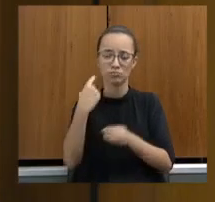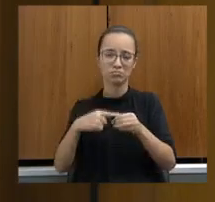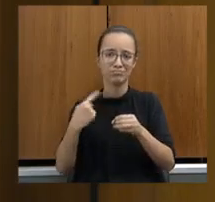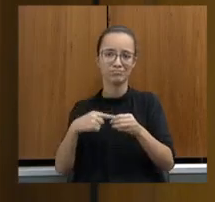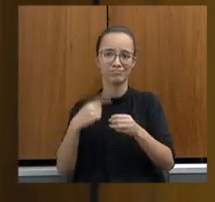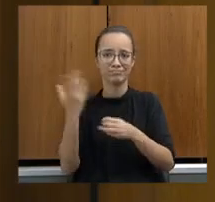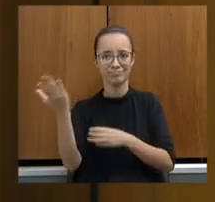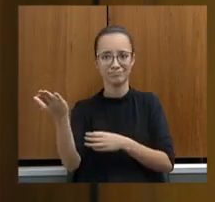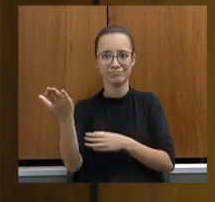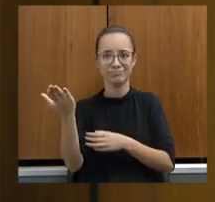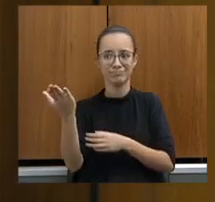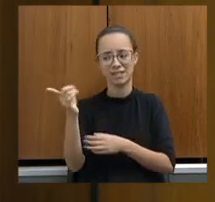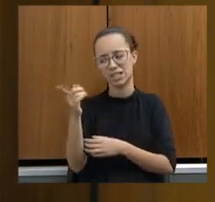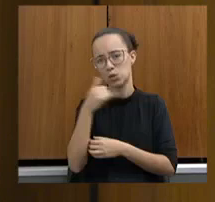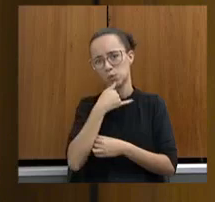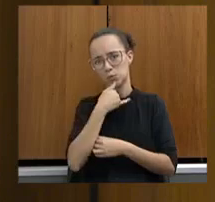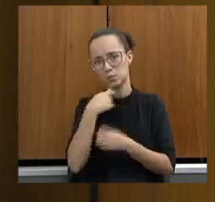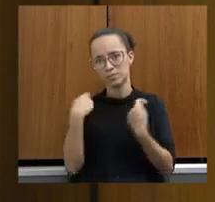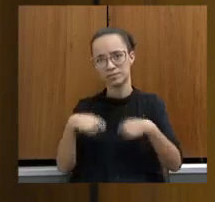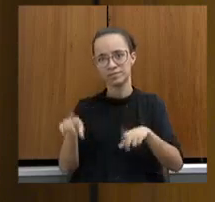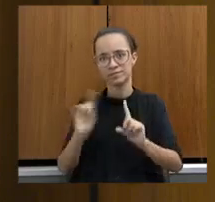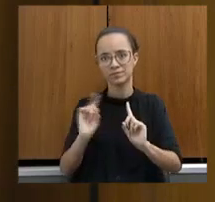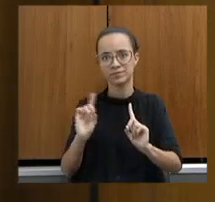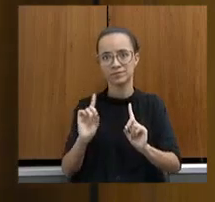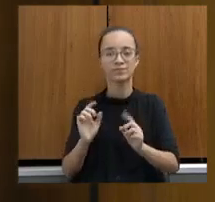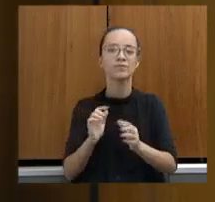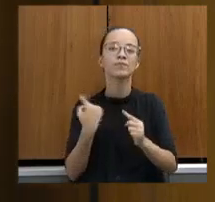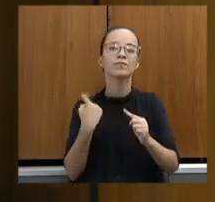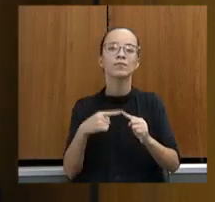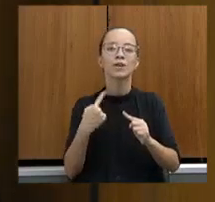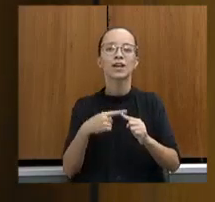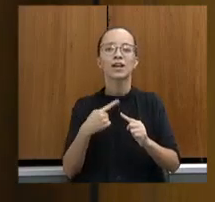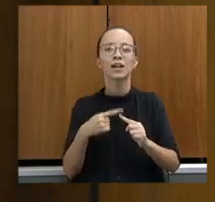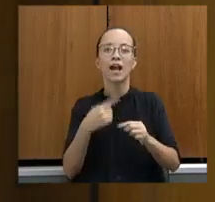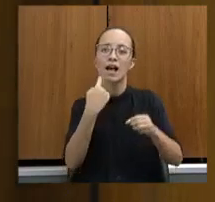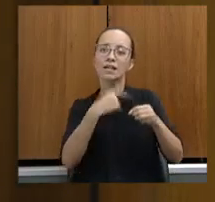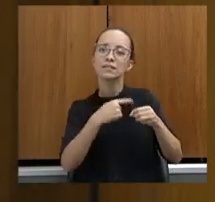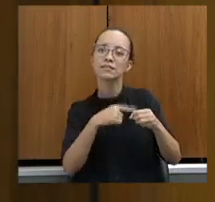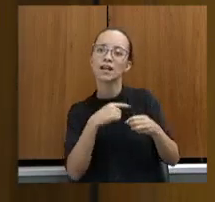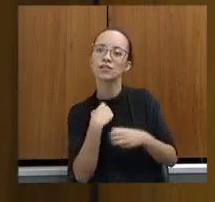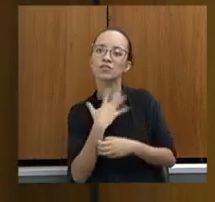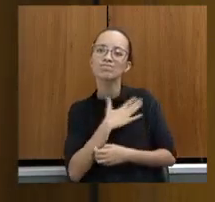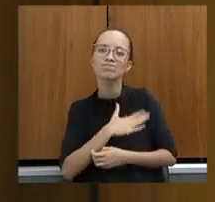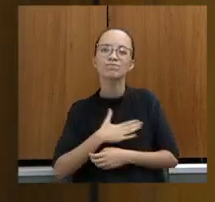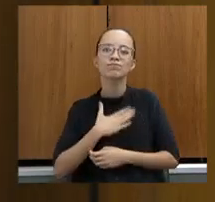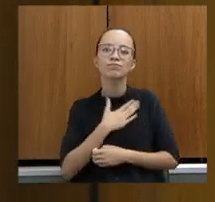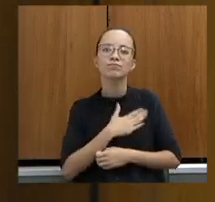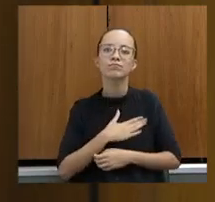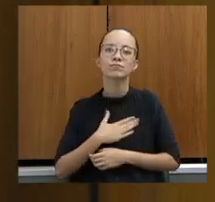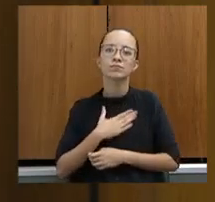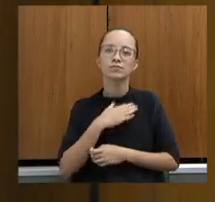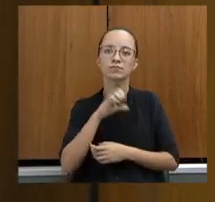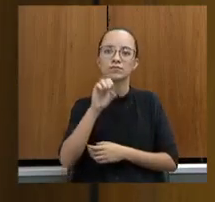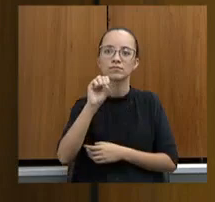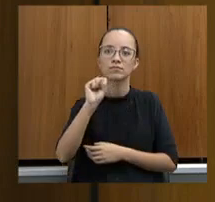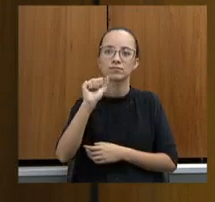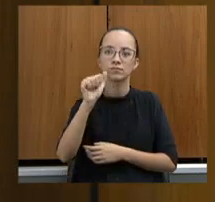não precisa ficar triste não porque a cidade que a gente gosta muito Santos